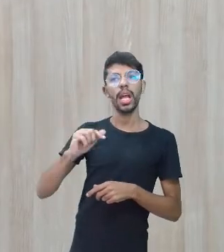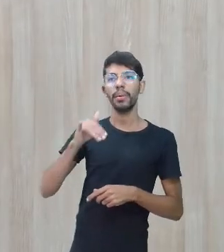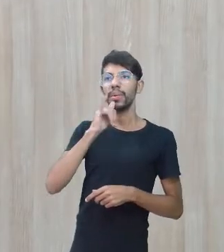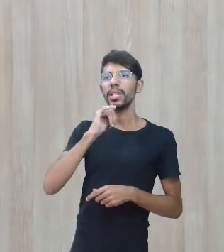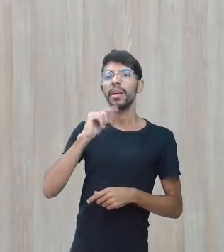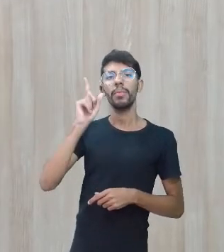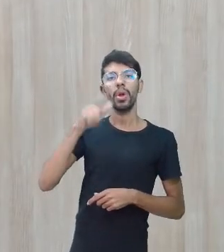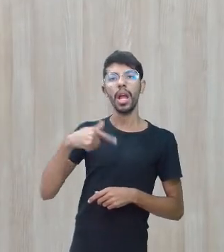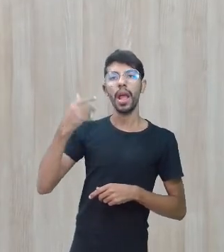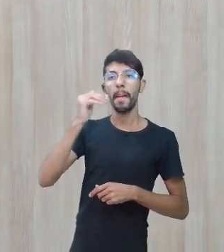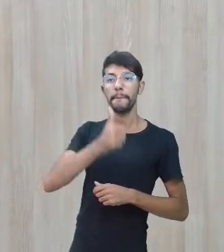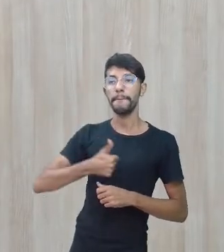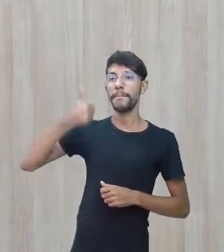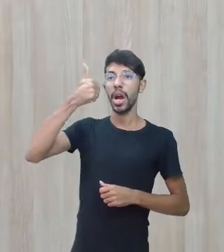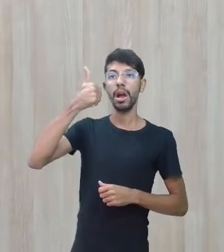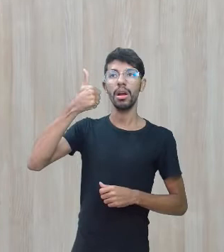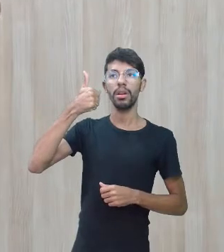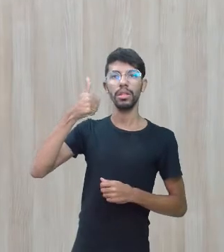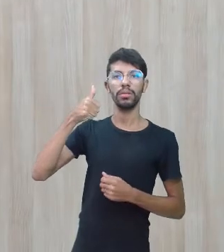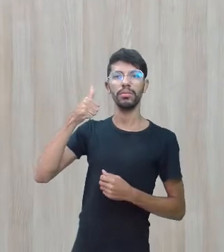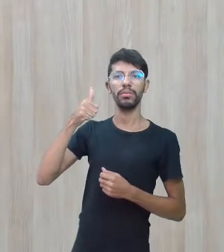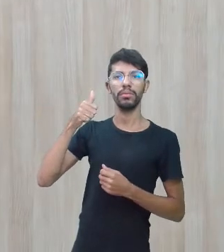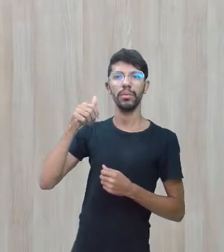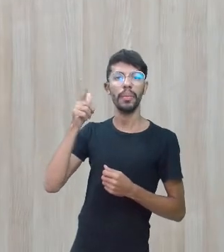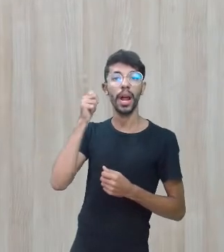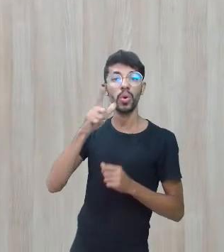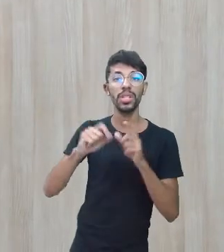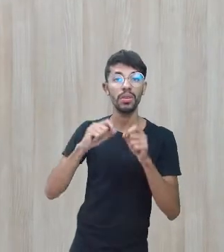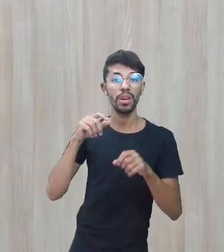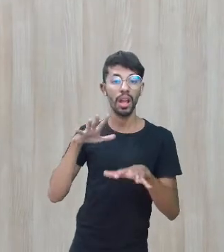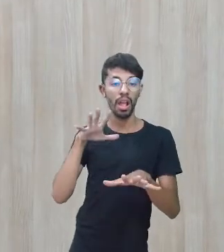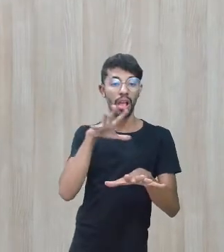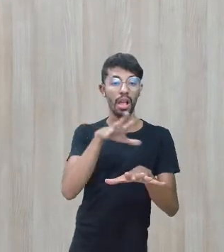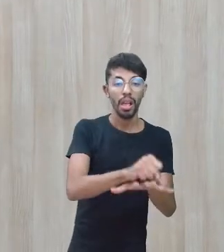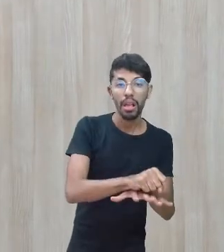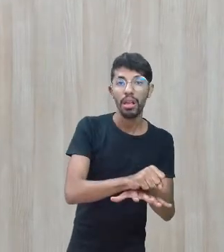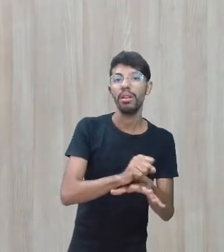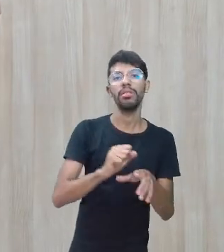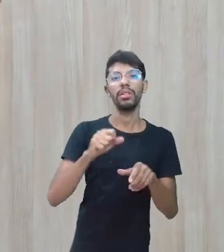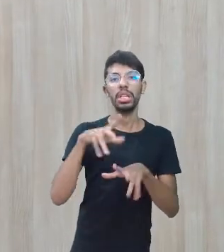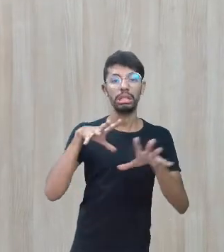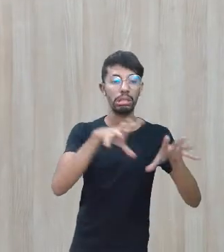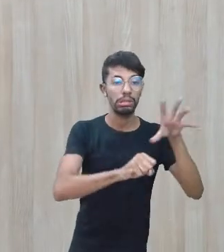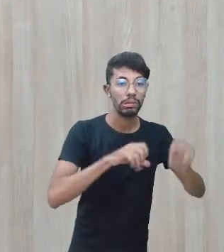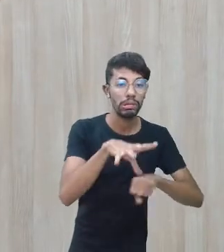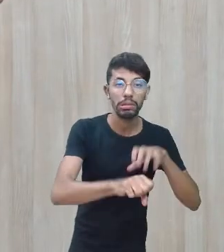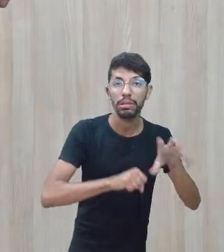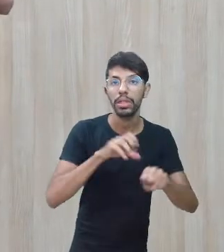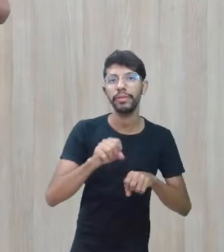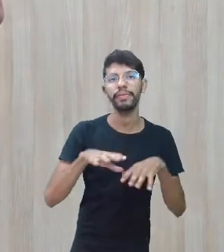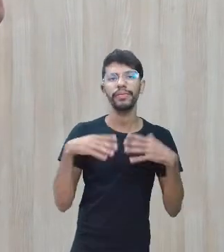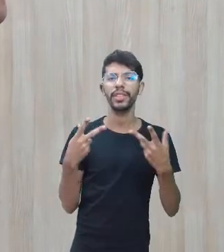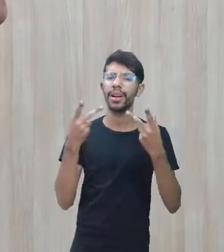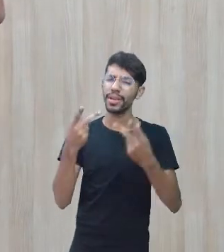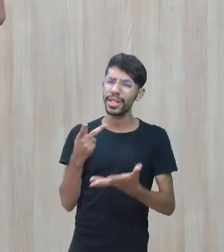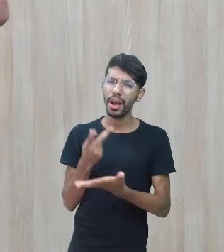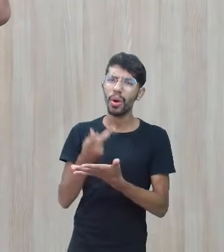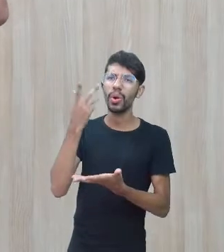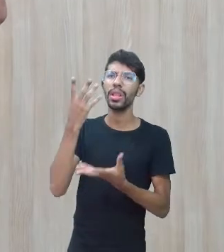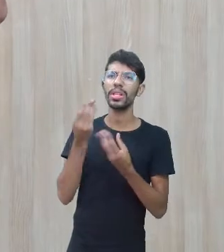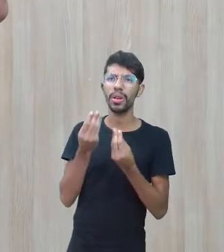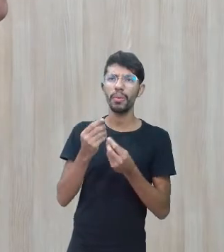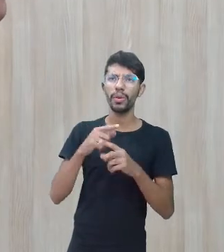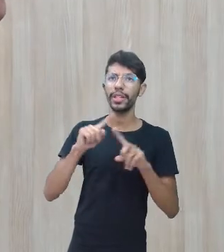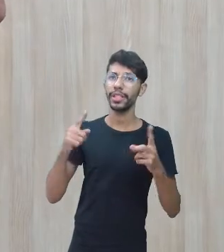civilização para os outros, para dominá-los, para explorar. Né? Então, isso aconteceu bastante. Então, não vamos cair nessa conversa não,